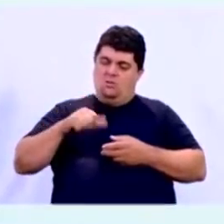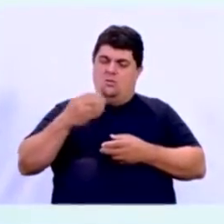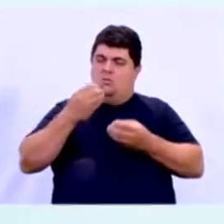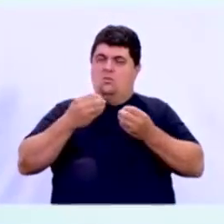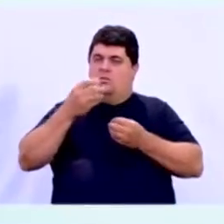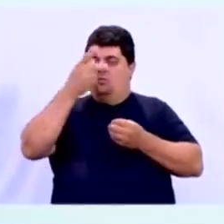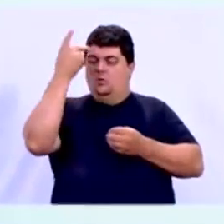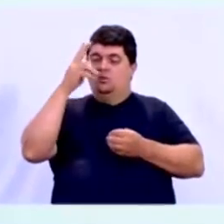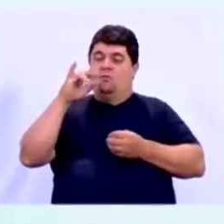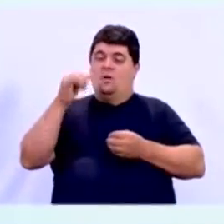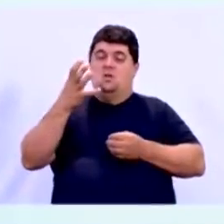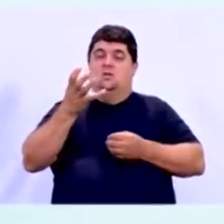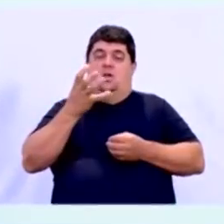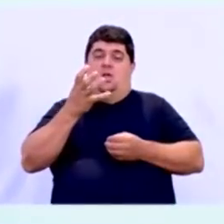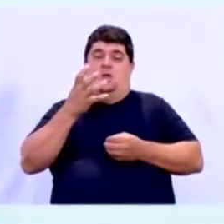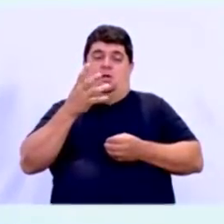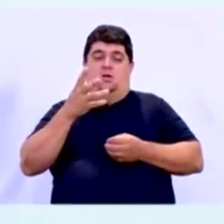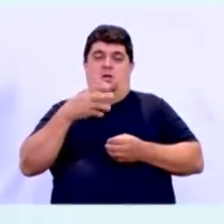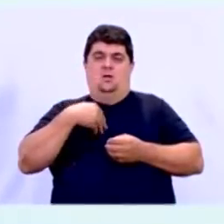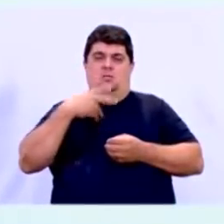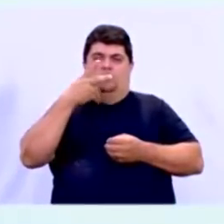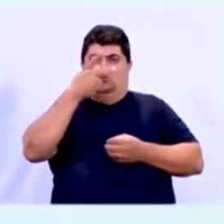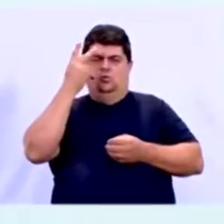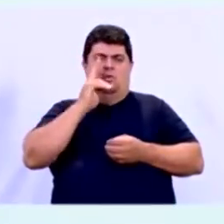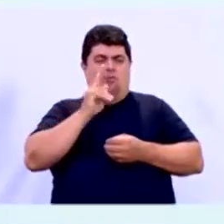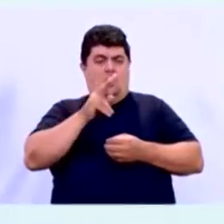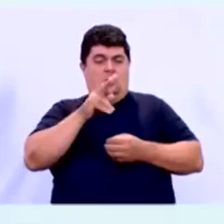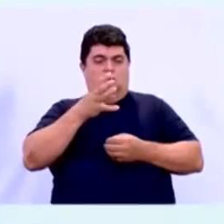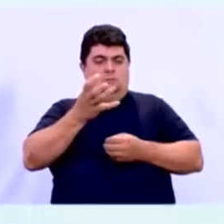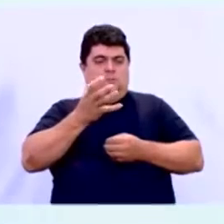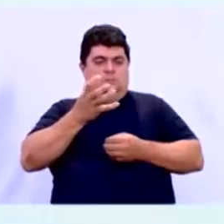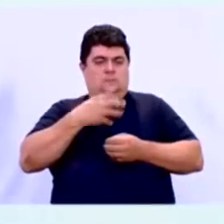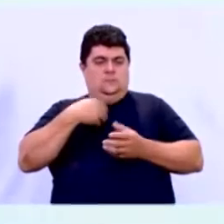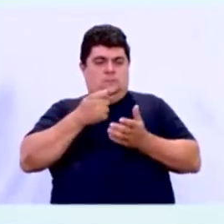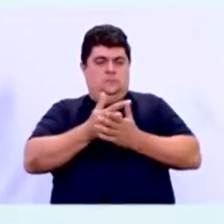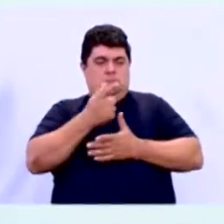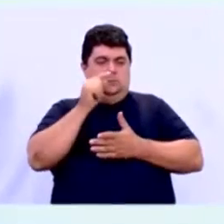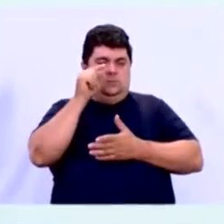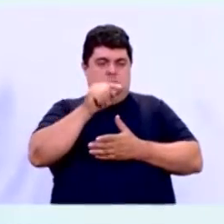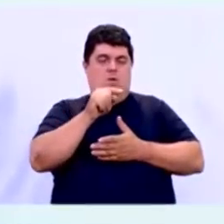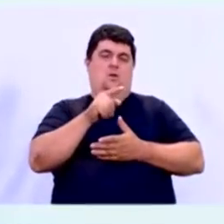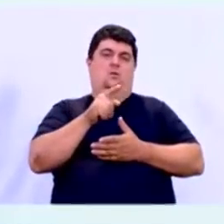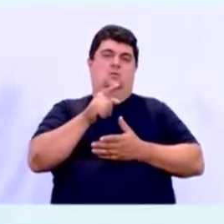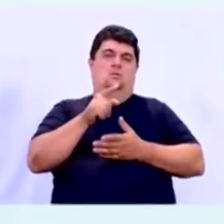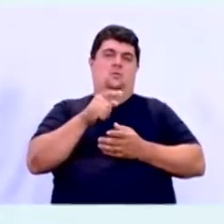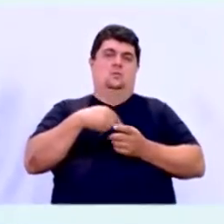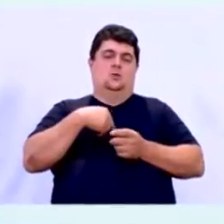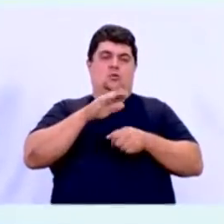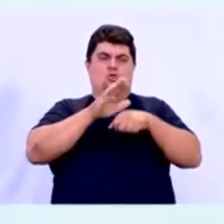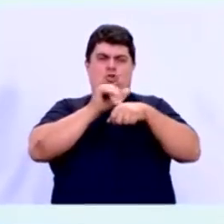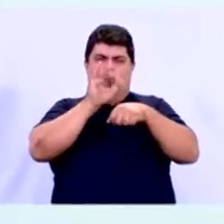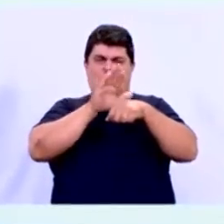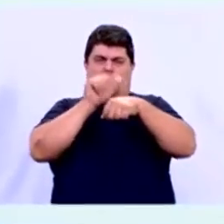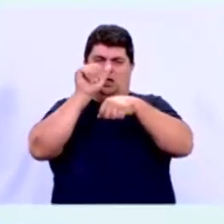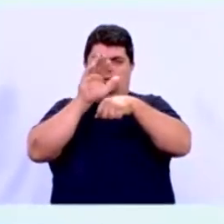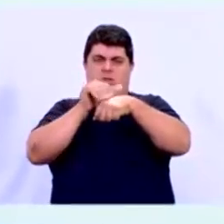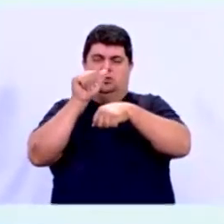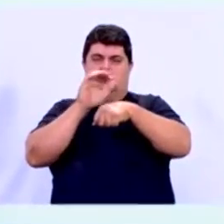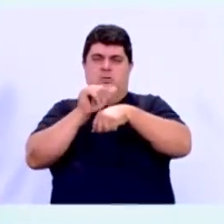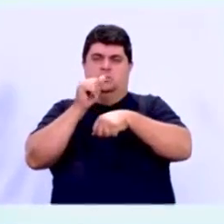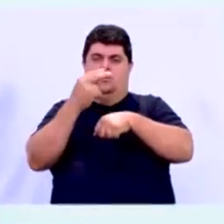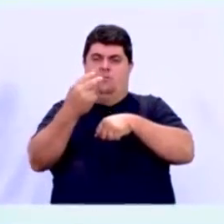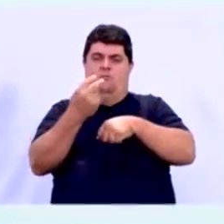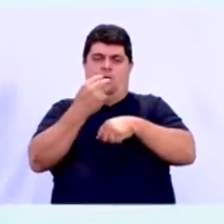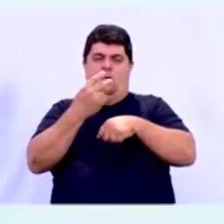forma isso será perceptível aos olhos do cliente, né? De que forma que eu vou atrair esse cliente? Vou utilizar alguma ferramenta que seja